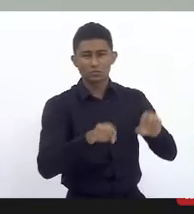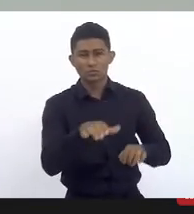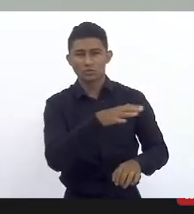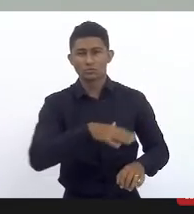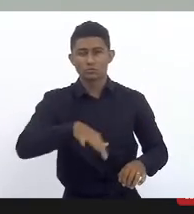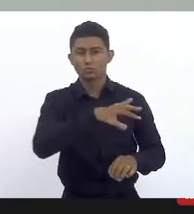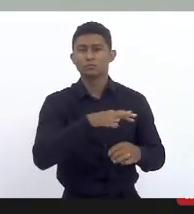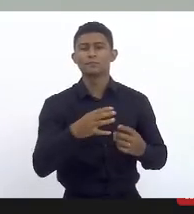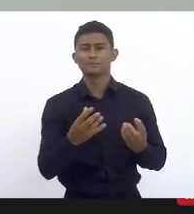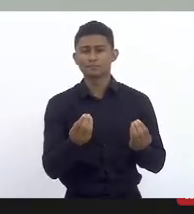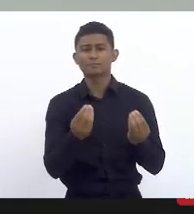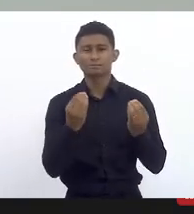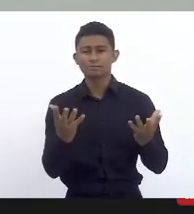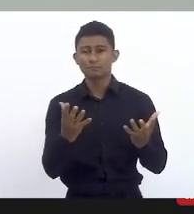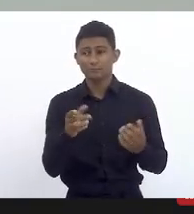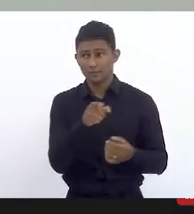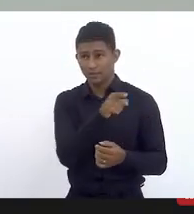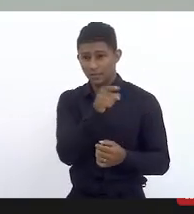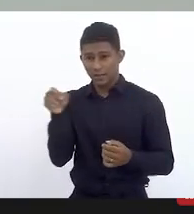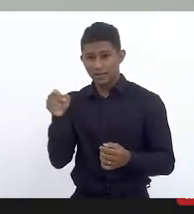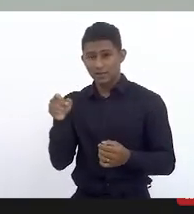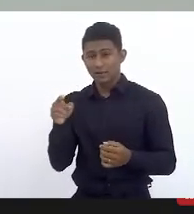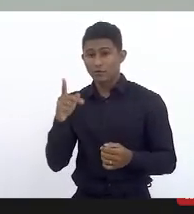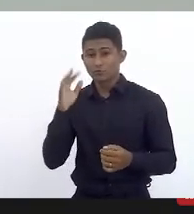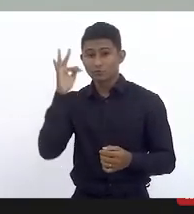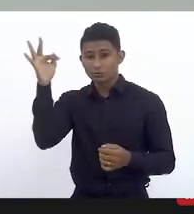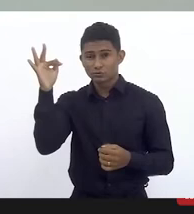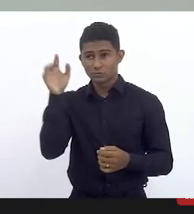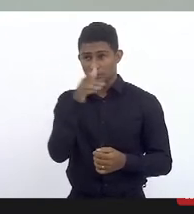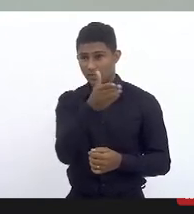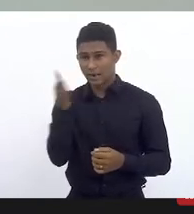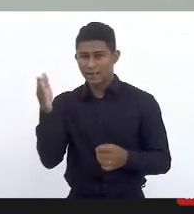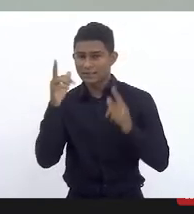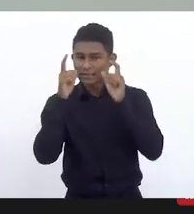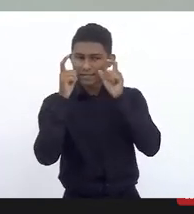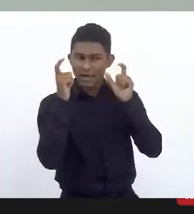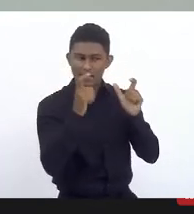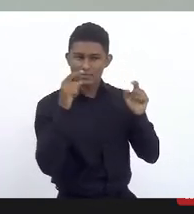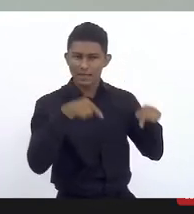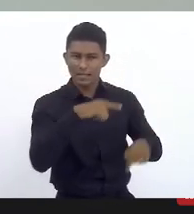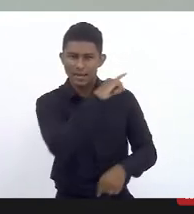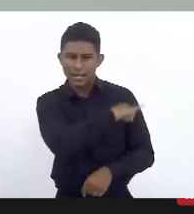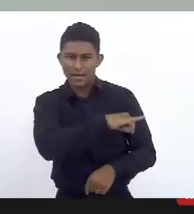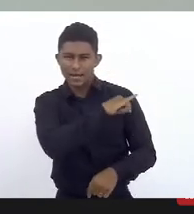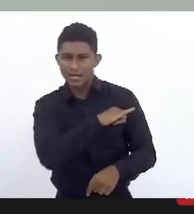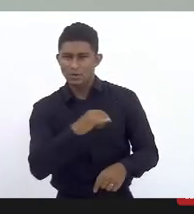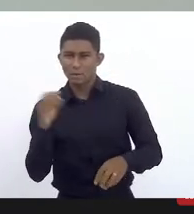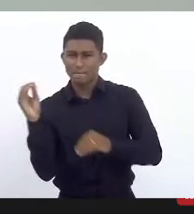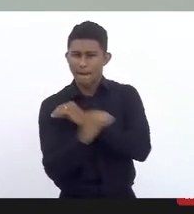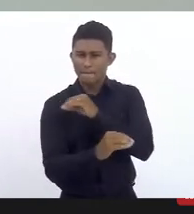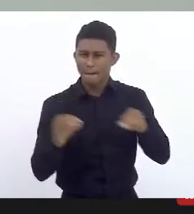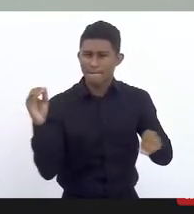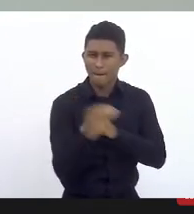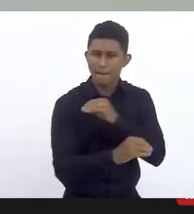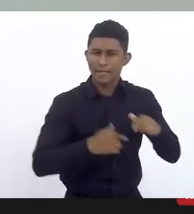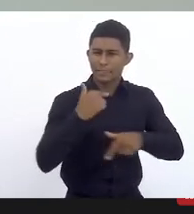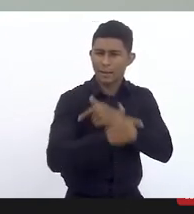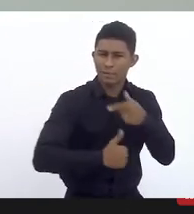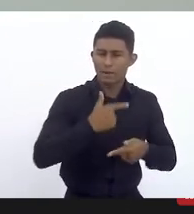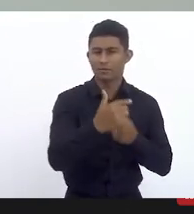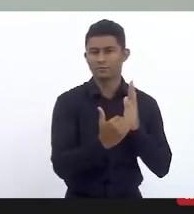suportar, para atrair investimentos futuros, para que tenha, a partir daí, uma evolução e, como foi dito anteriormente